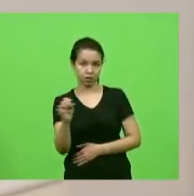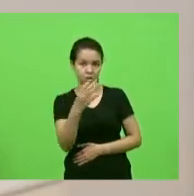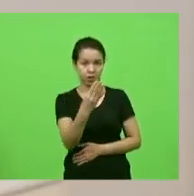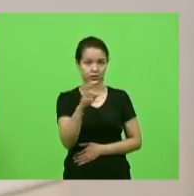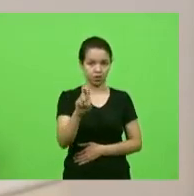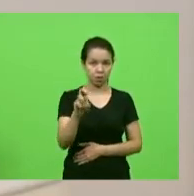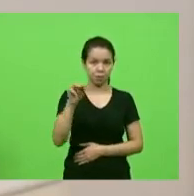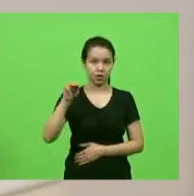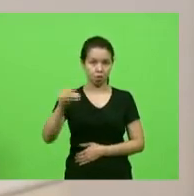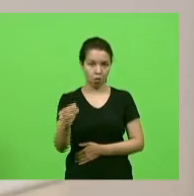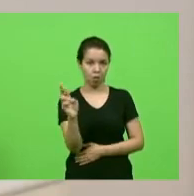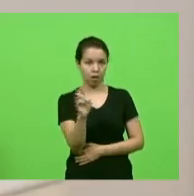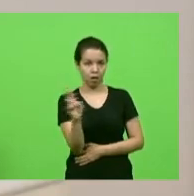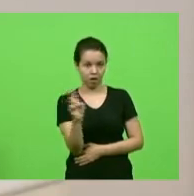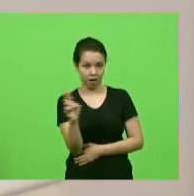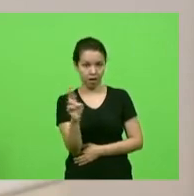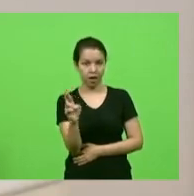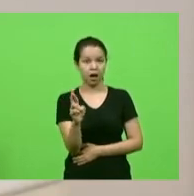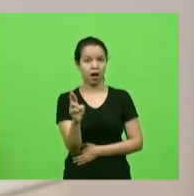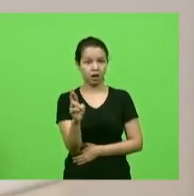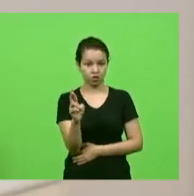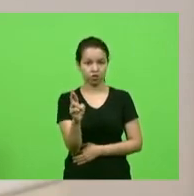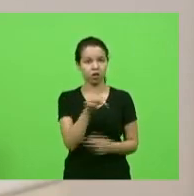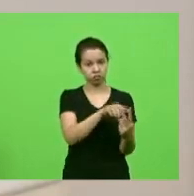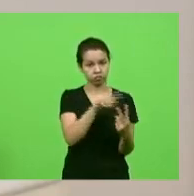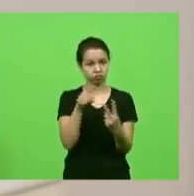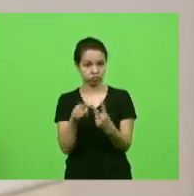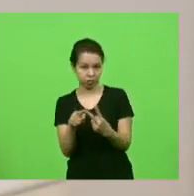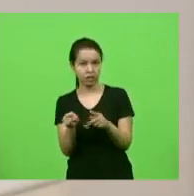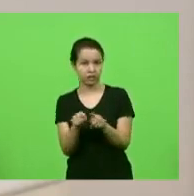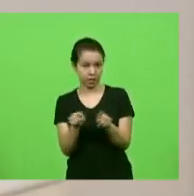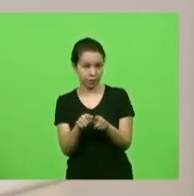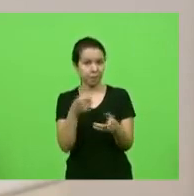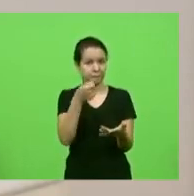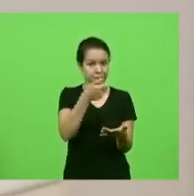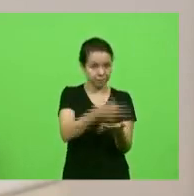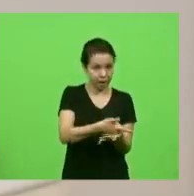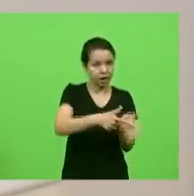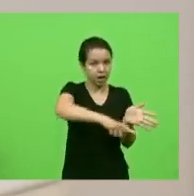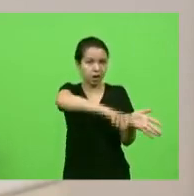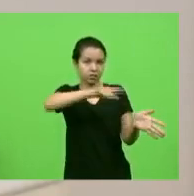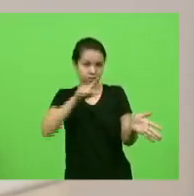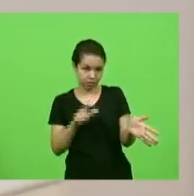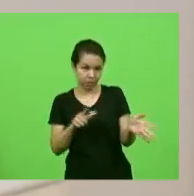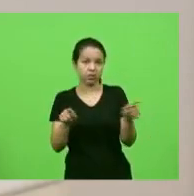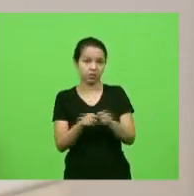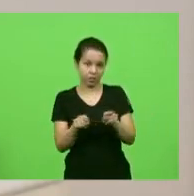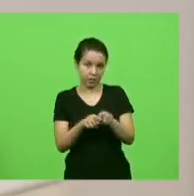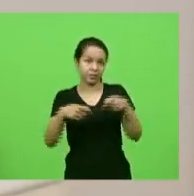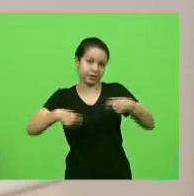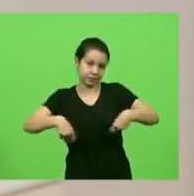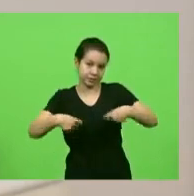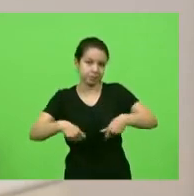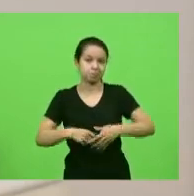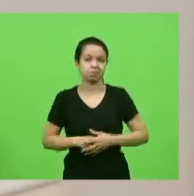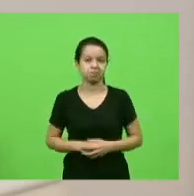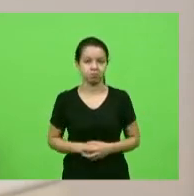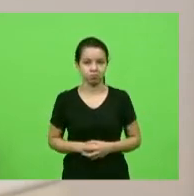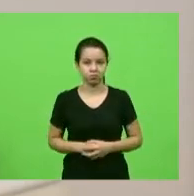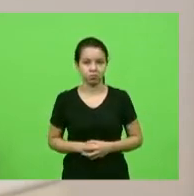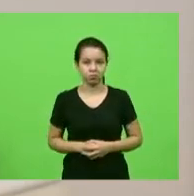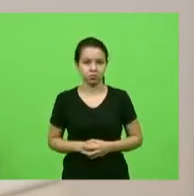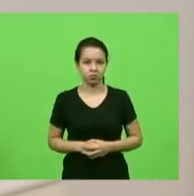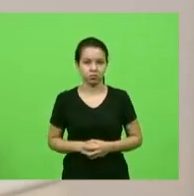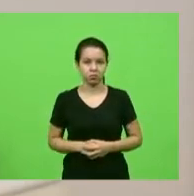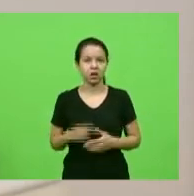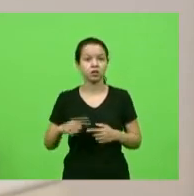reais, sendo que ambas também previam o pagamento via numerário antecipado. Na sequência,